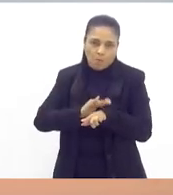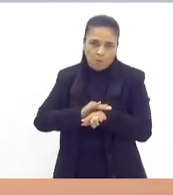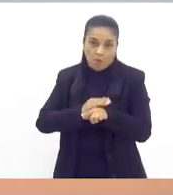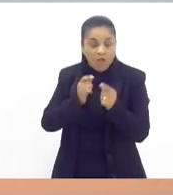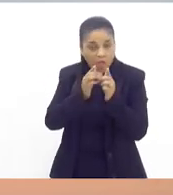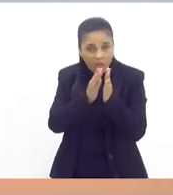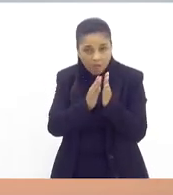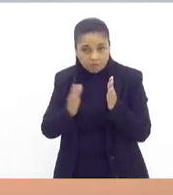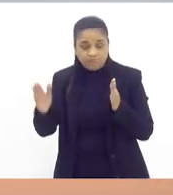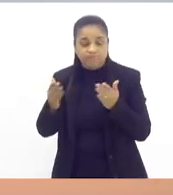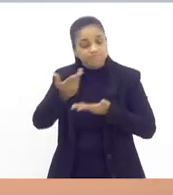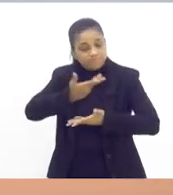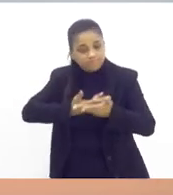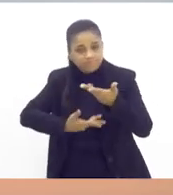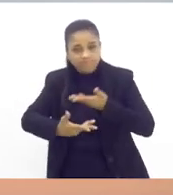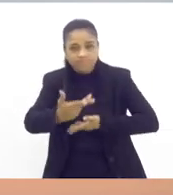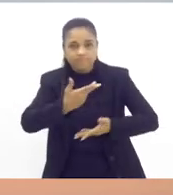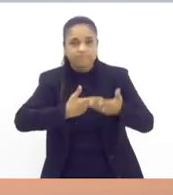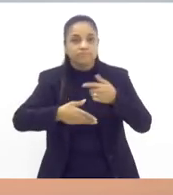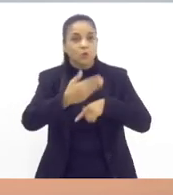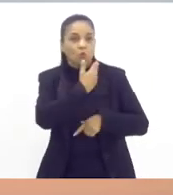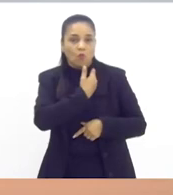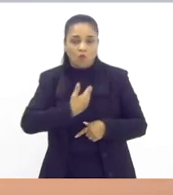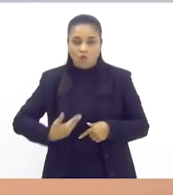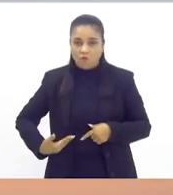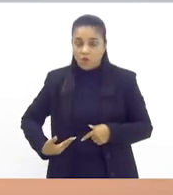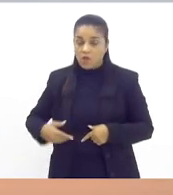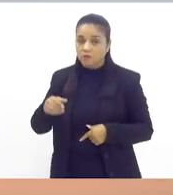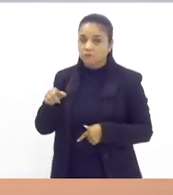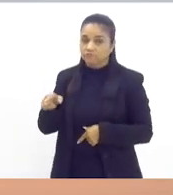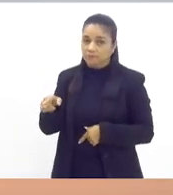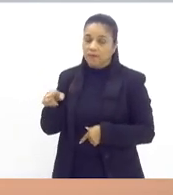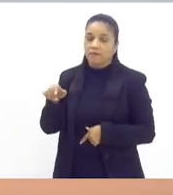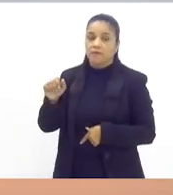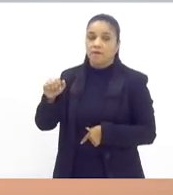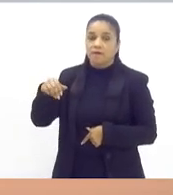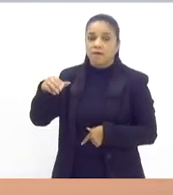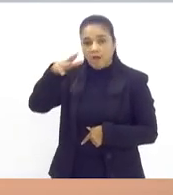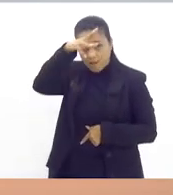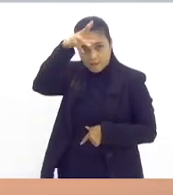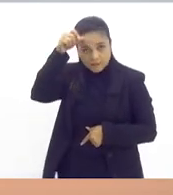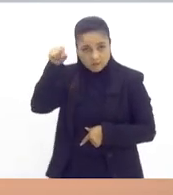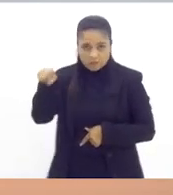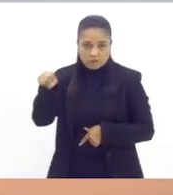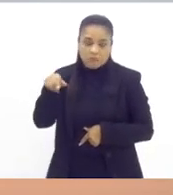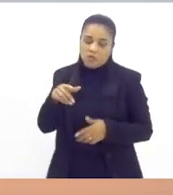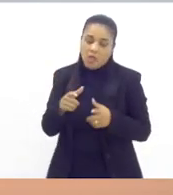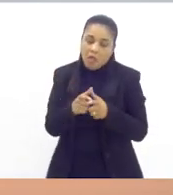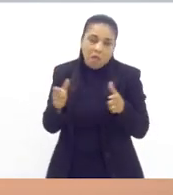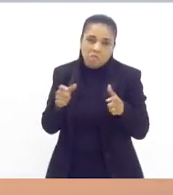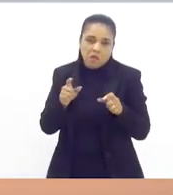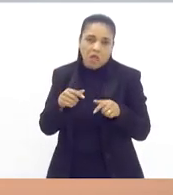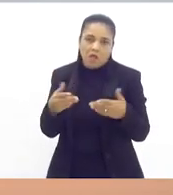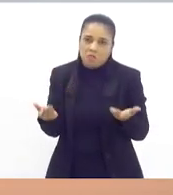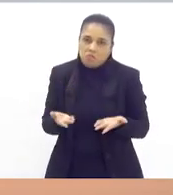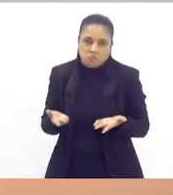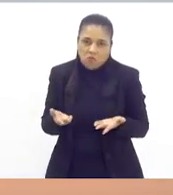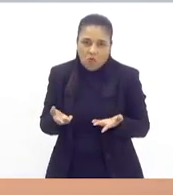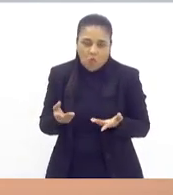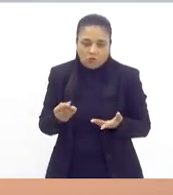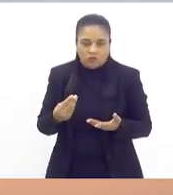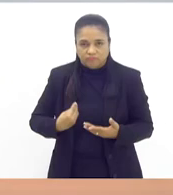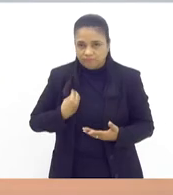feito em comum acordo com o governo do Amazonas, mas não vai ampliar em relação ao que existe hoje, não. Tá? Esse é o ponto que eu queria deixar